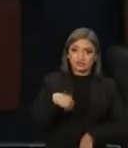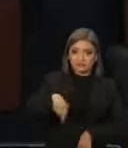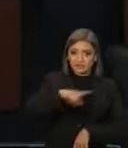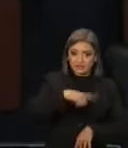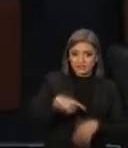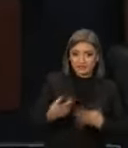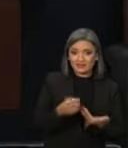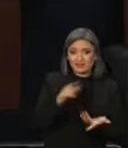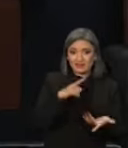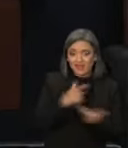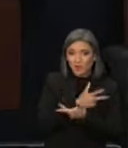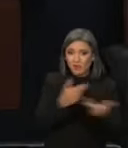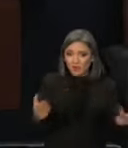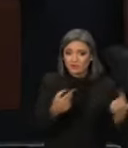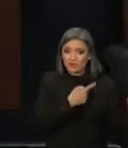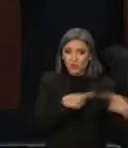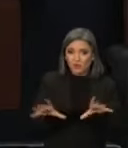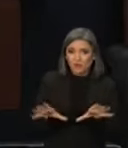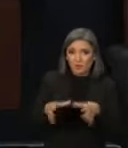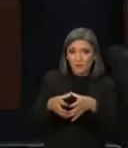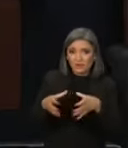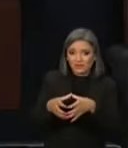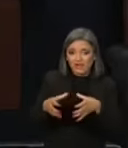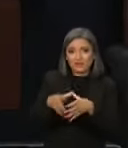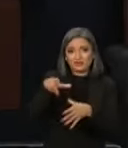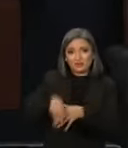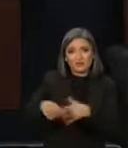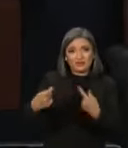cruel contra a comunidade carente.